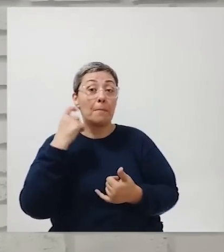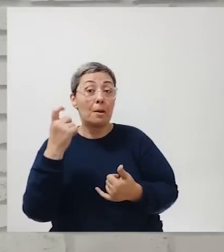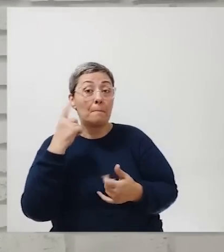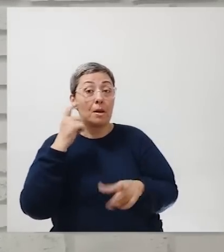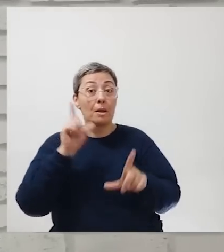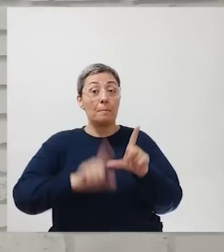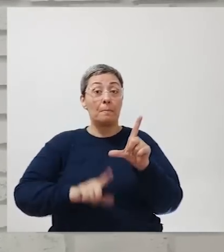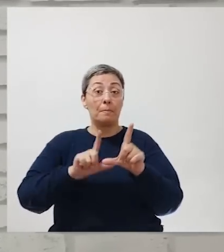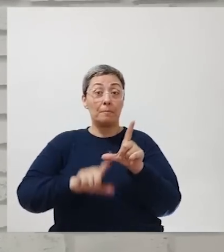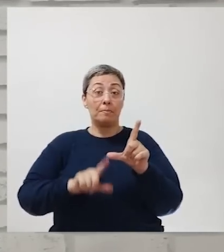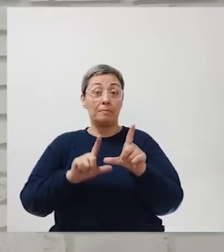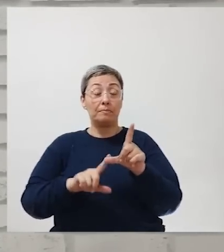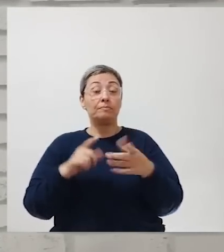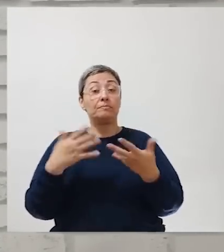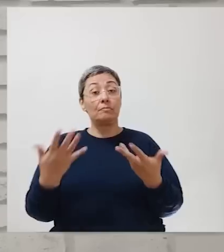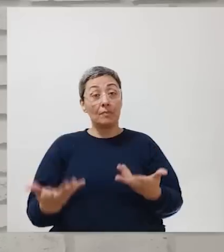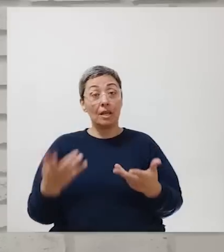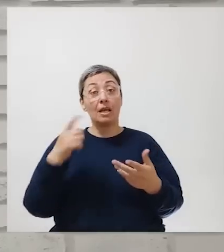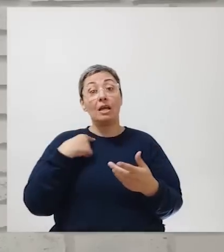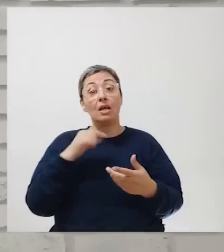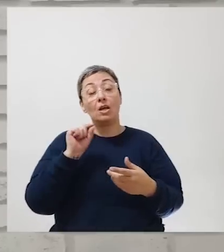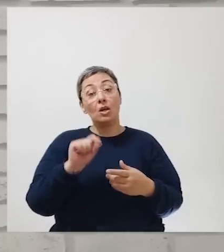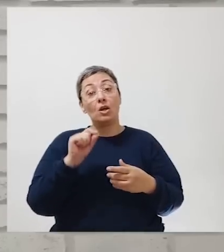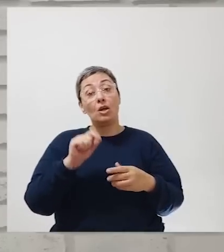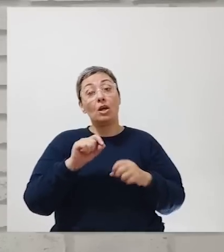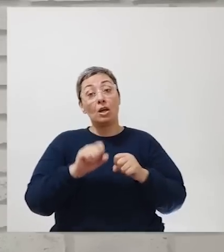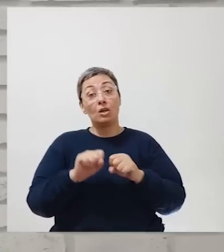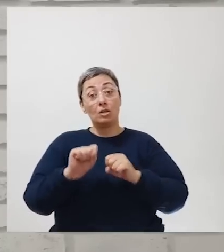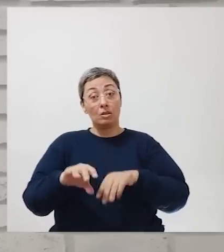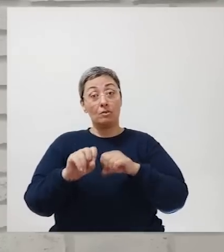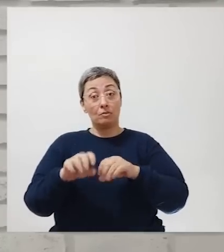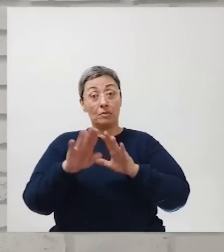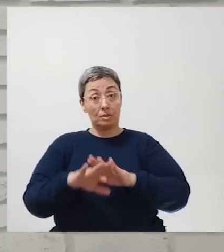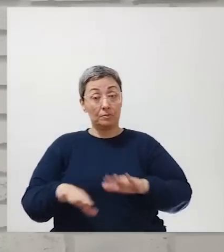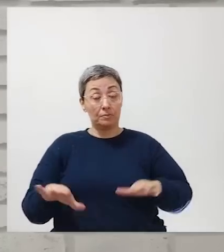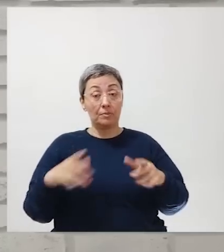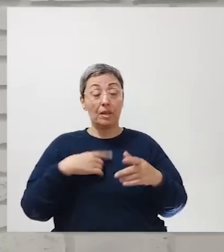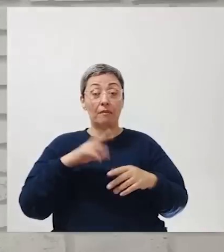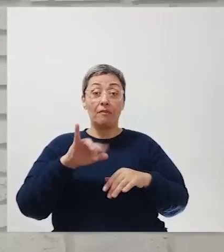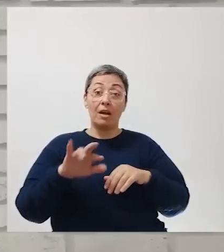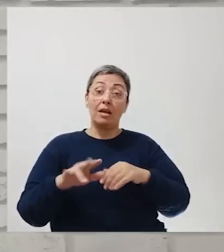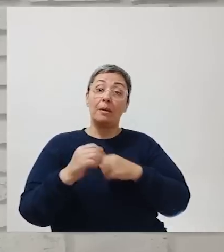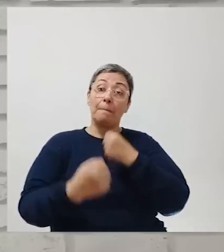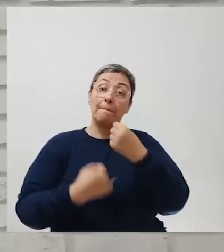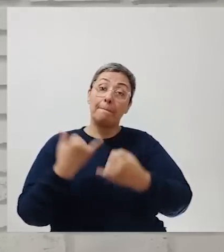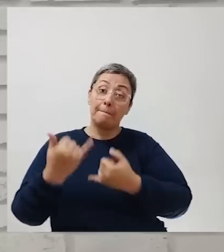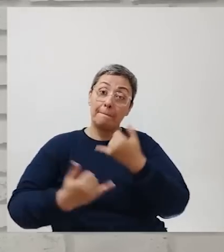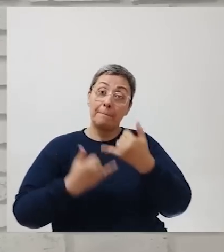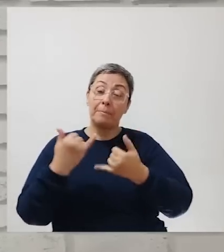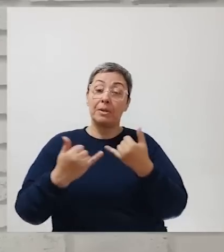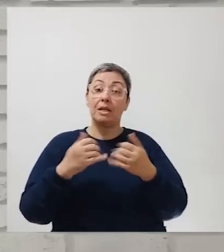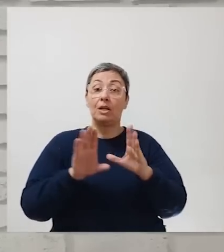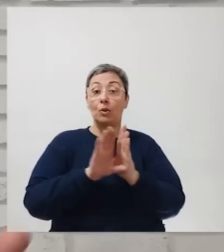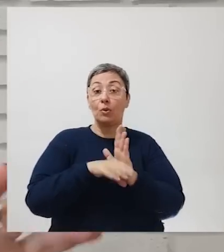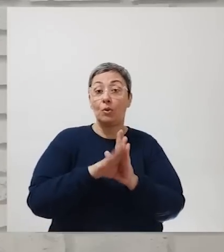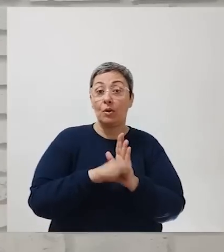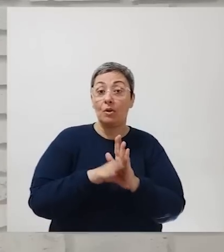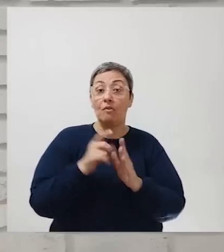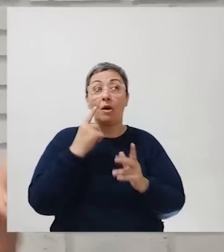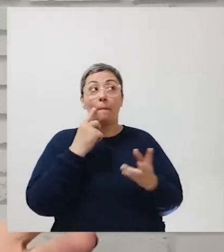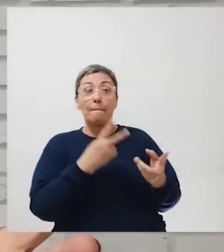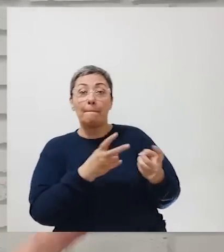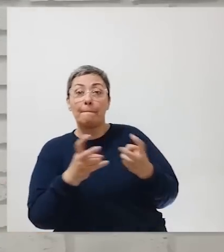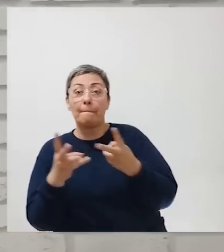das letras. E é isso que a gente faz na educação infantil. A gente vai brincando com esses conceitos e ela